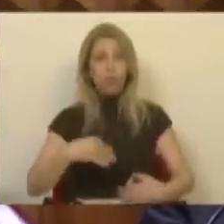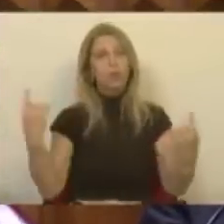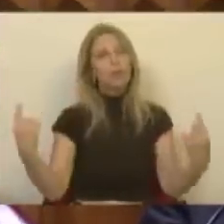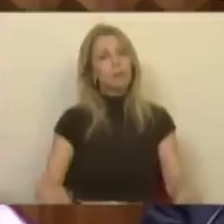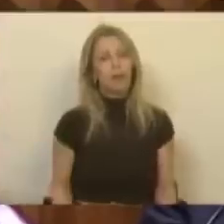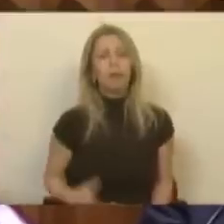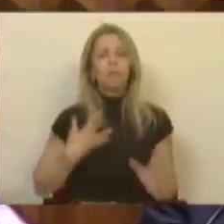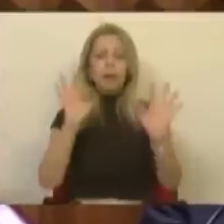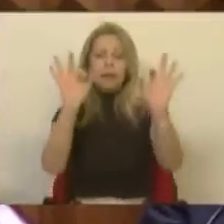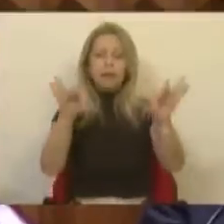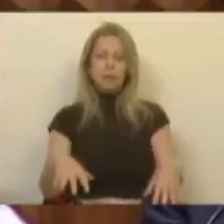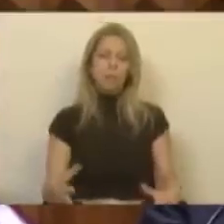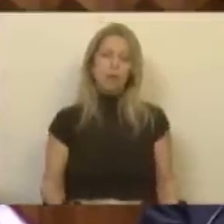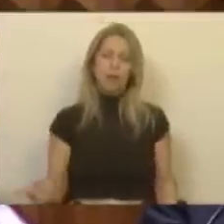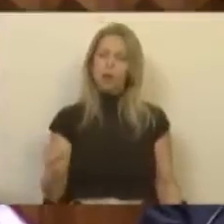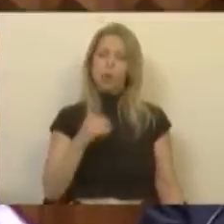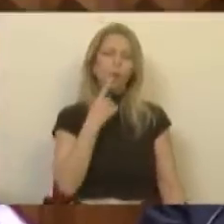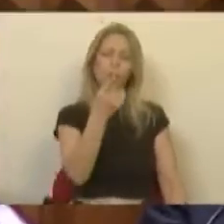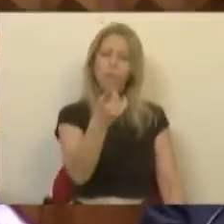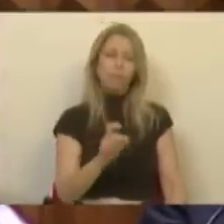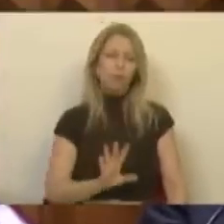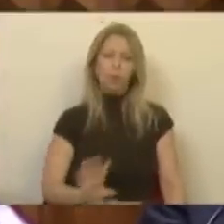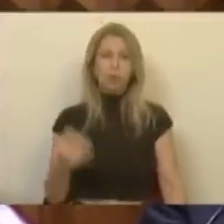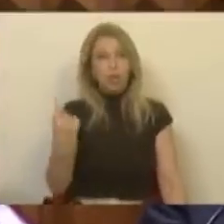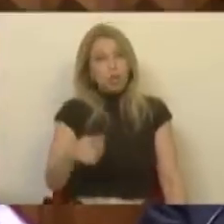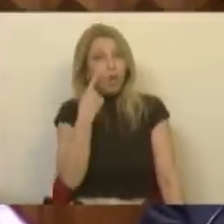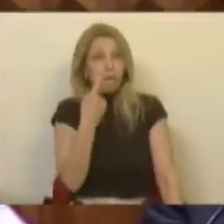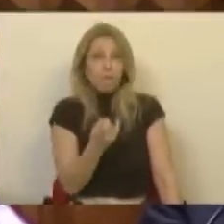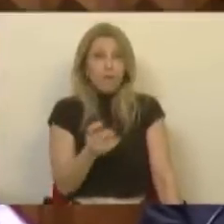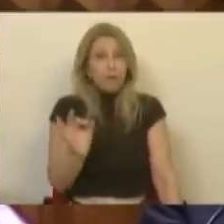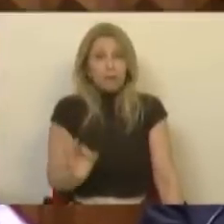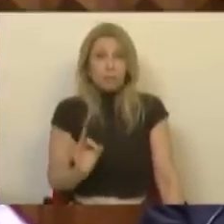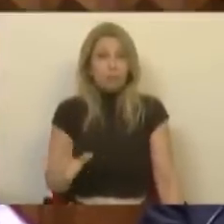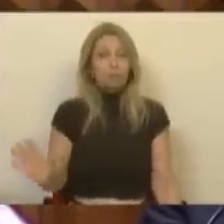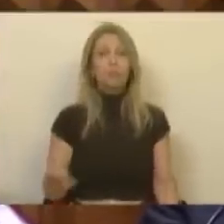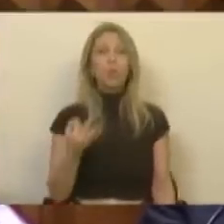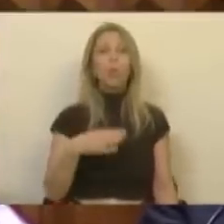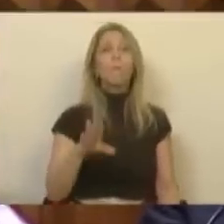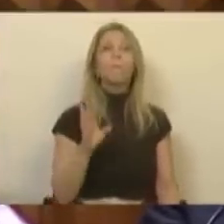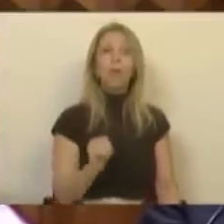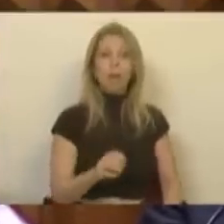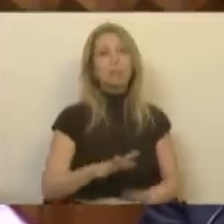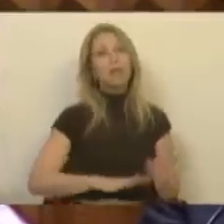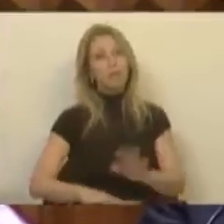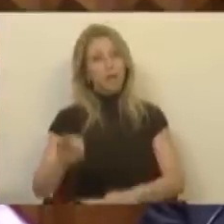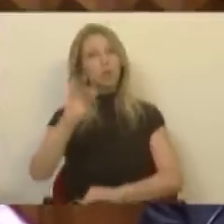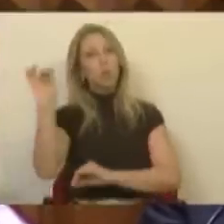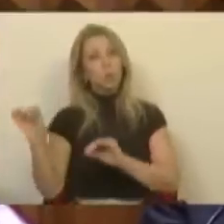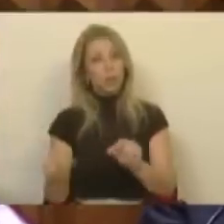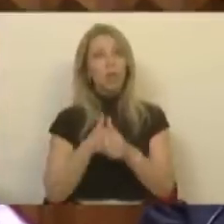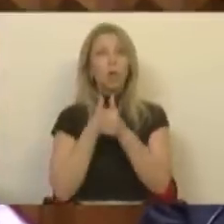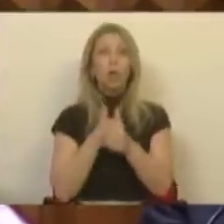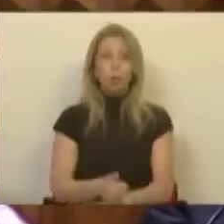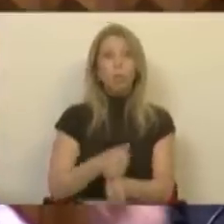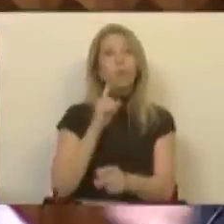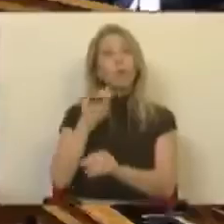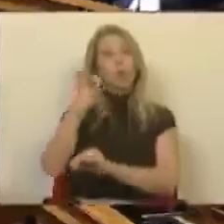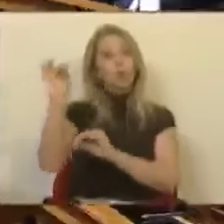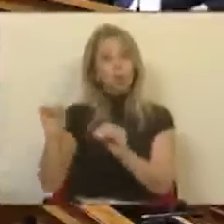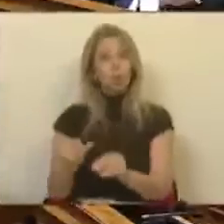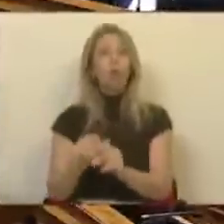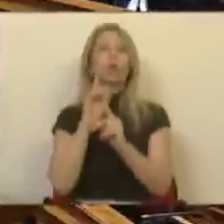só dizer é propriamente uma pergunta é uma constatação o PS faz no terreno cumprimos com o território e seguimos com os portugueses Muito